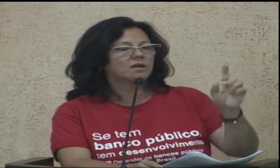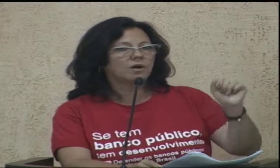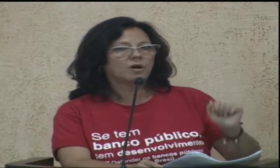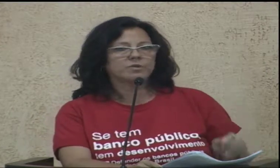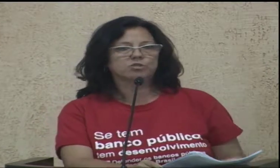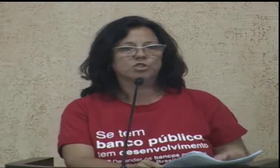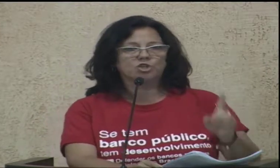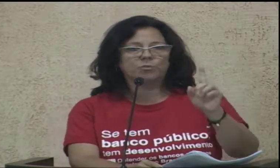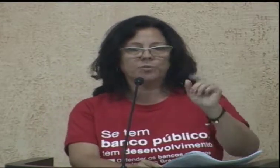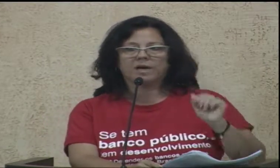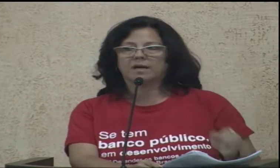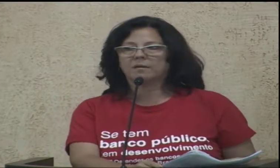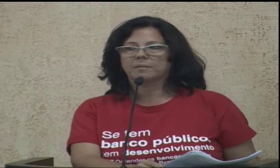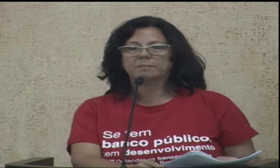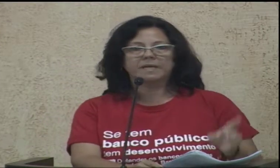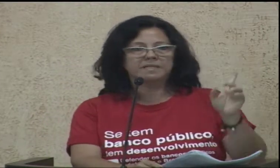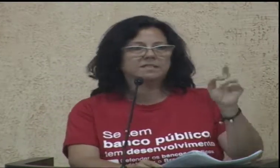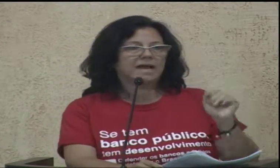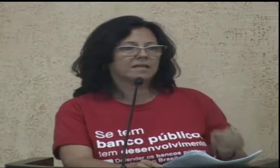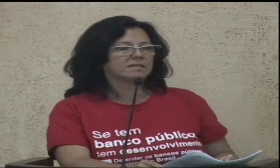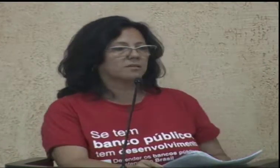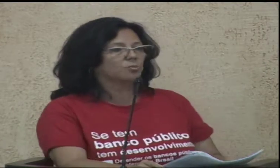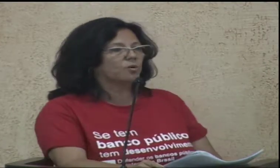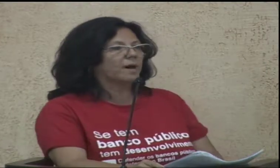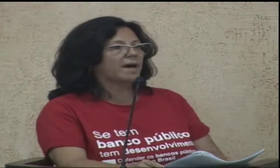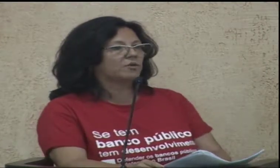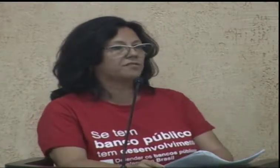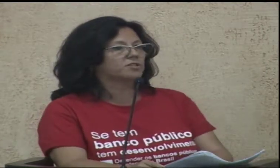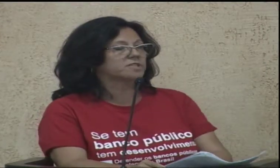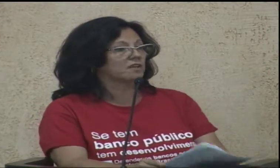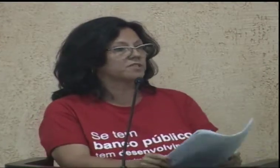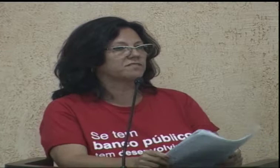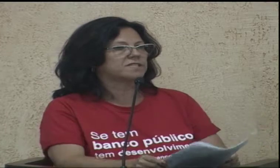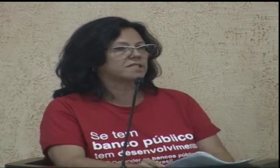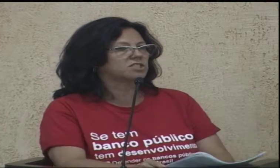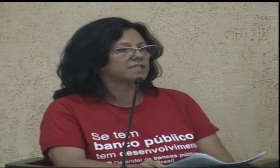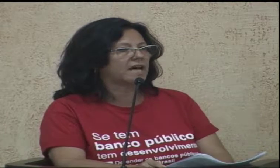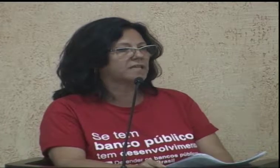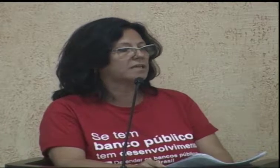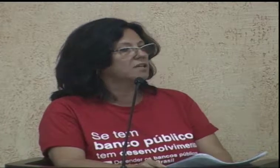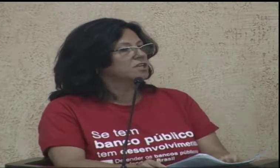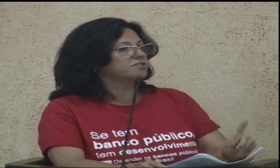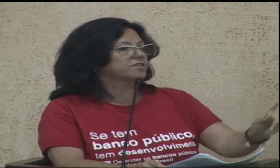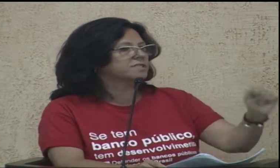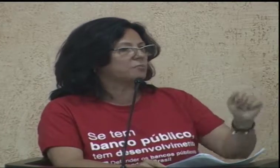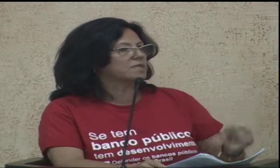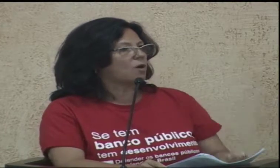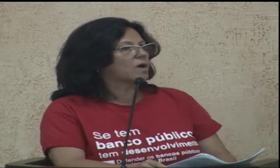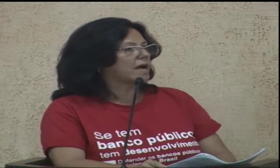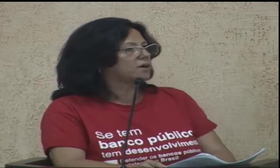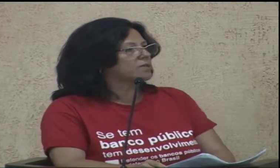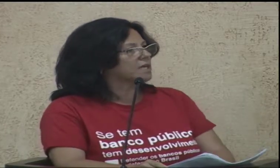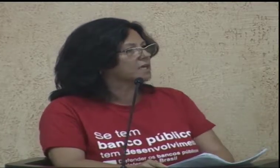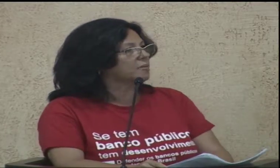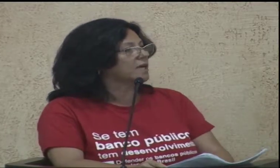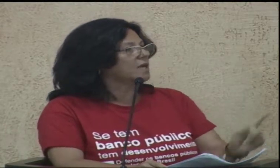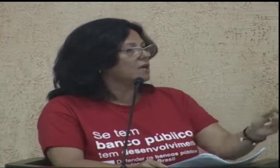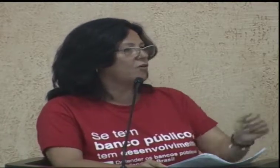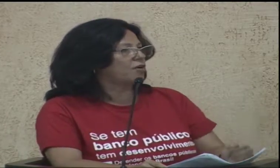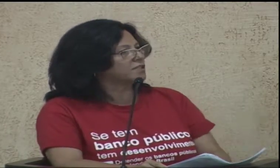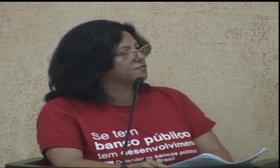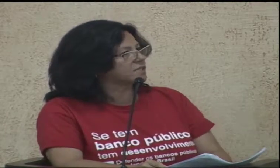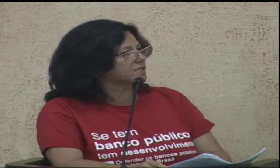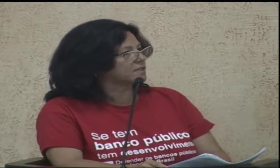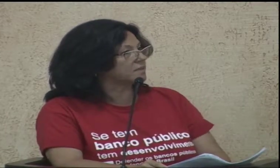vereador, uma pessoa chegou para uma candidata do meu bairro e falou assim: você vai ser candidata? Se você me der um cargo na Câmara,